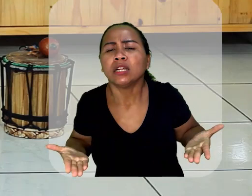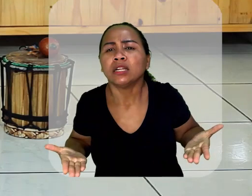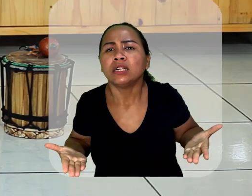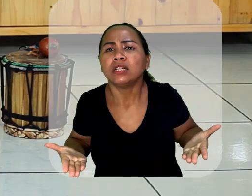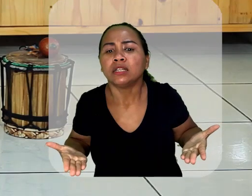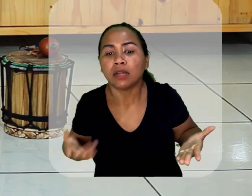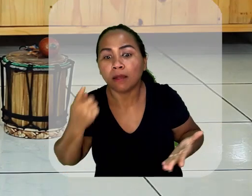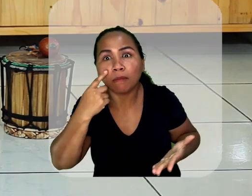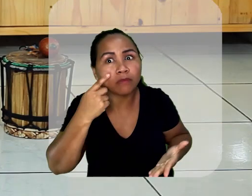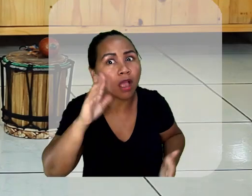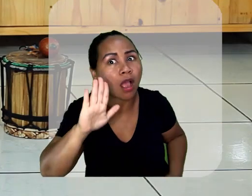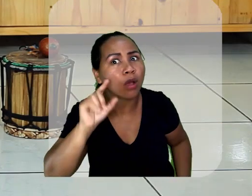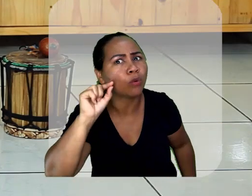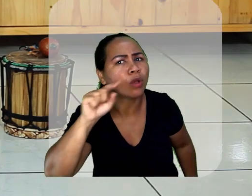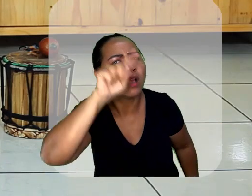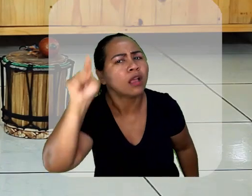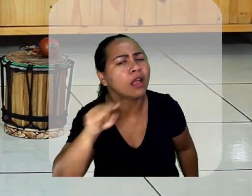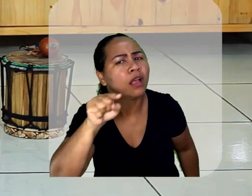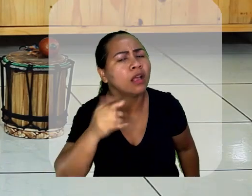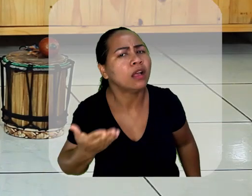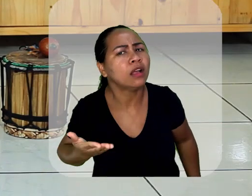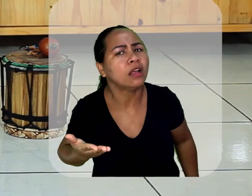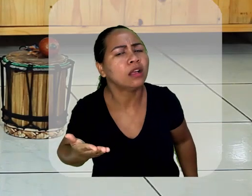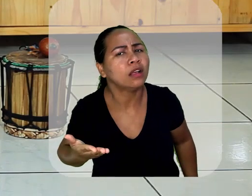tem? O que será que tem?